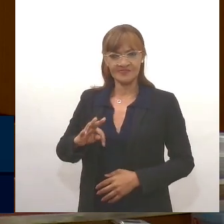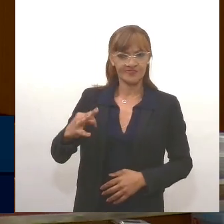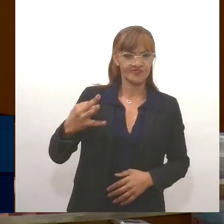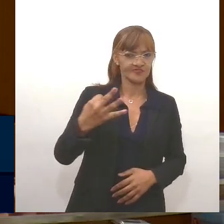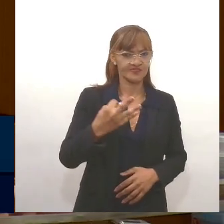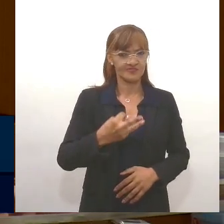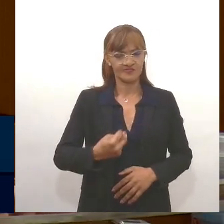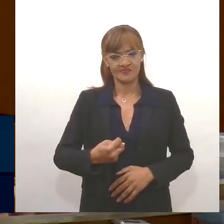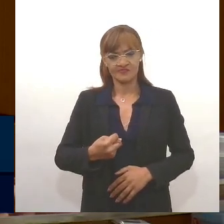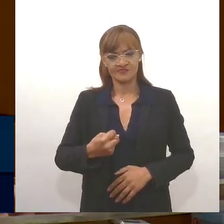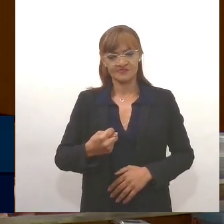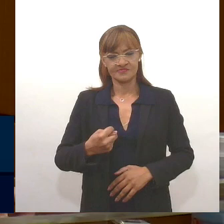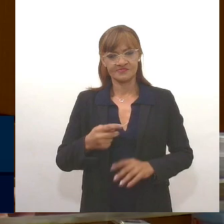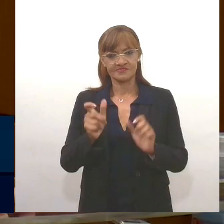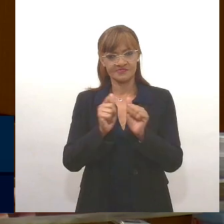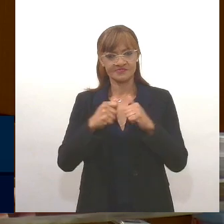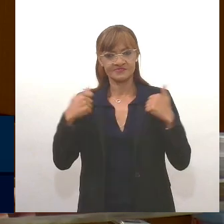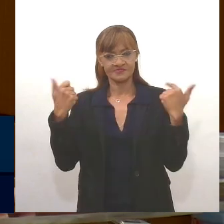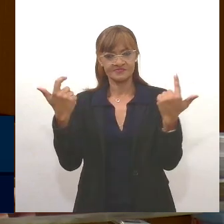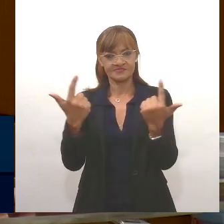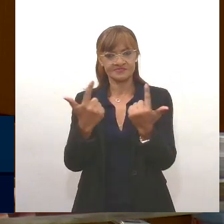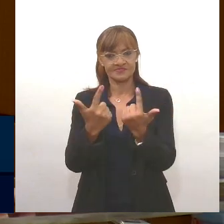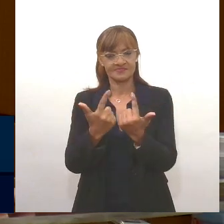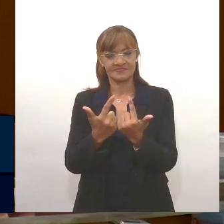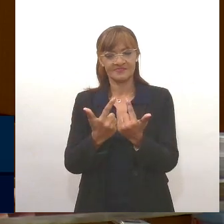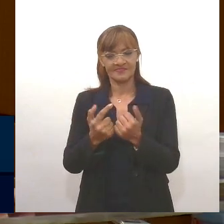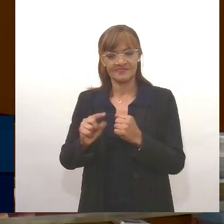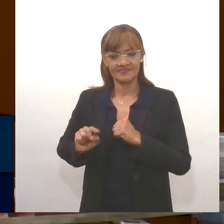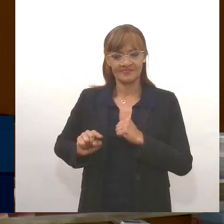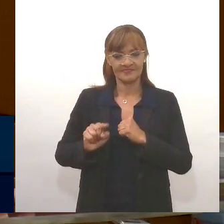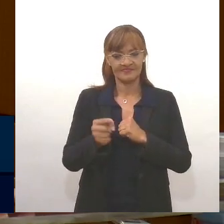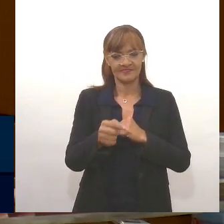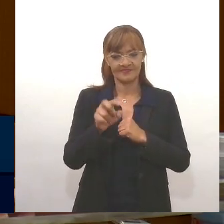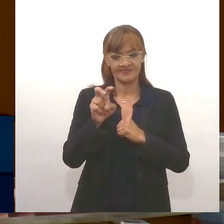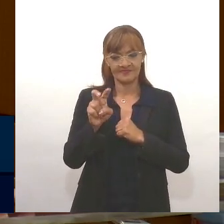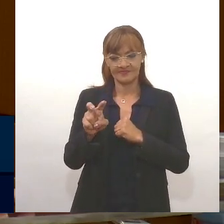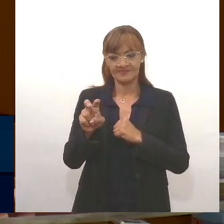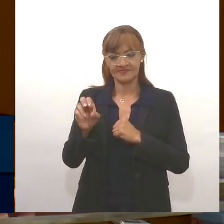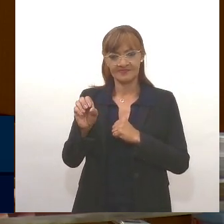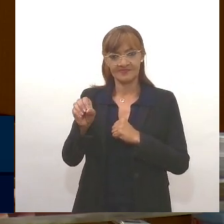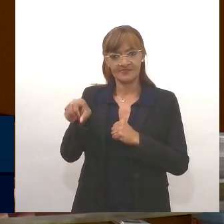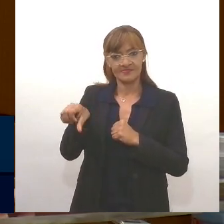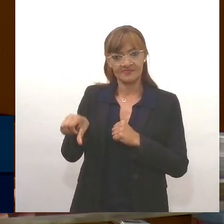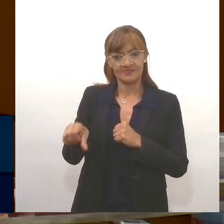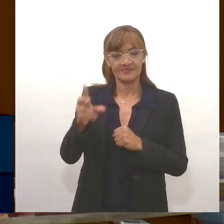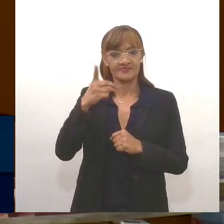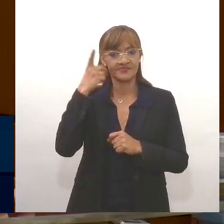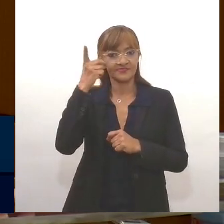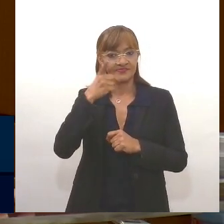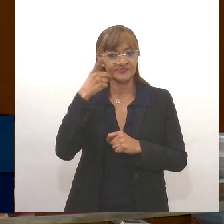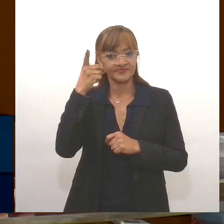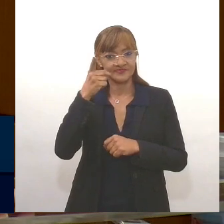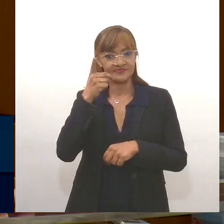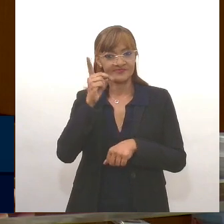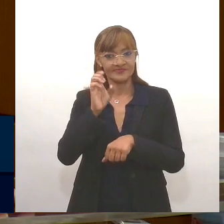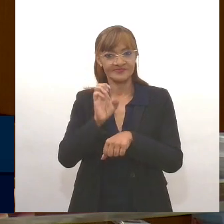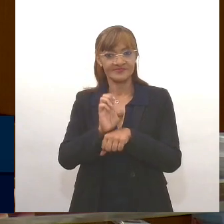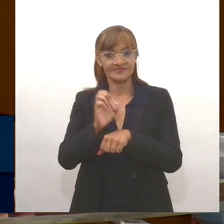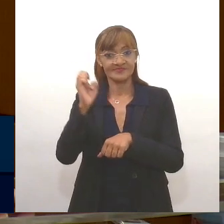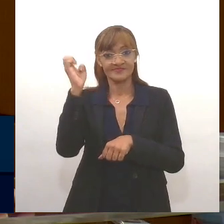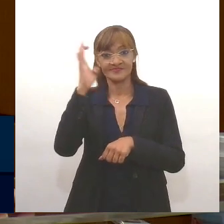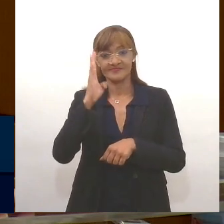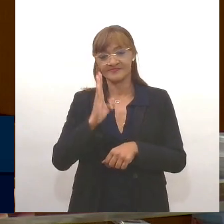os 109 deputados estaduais do Brasil portanto eu acho que todos